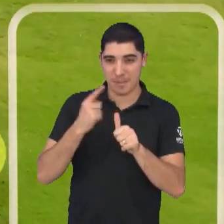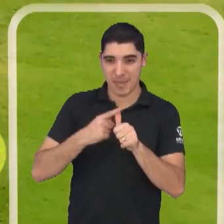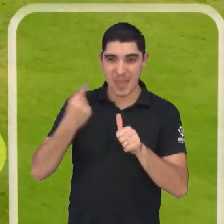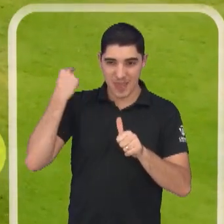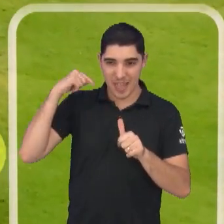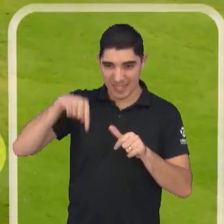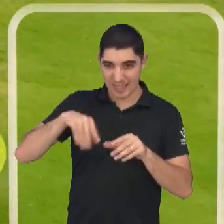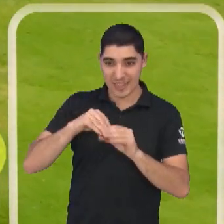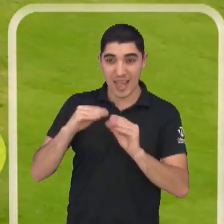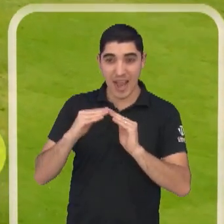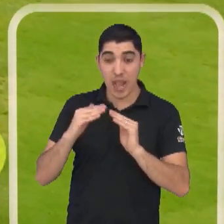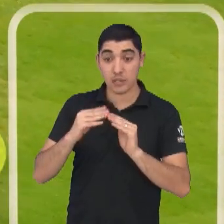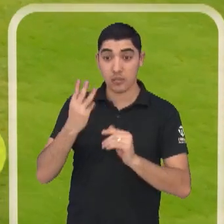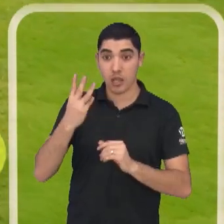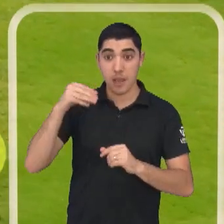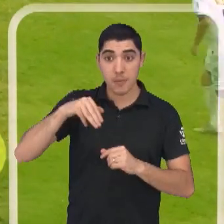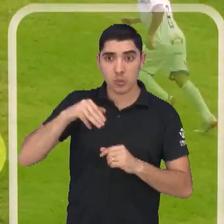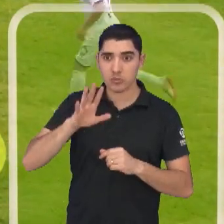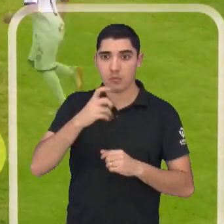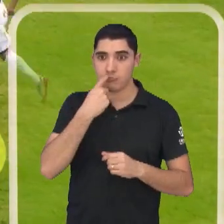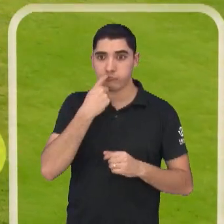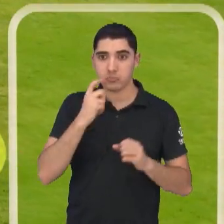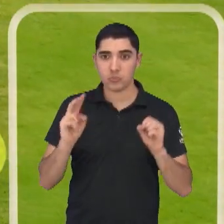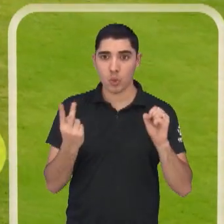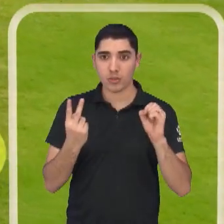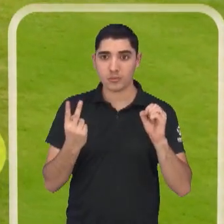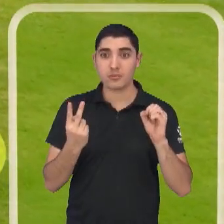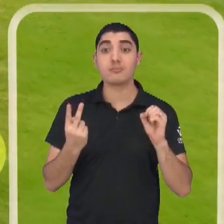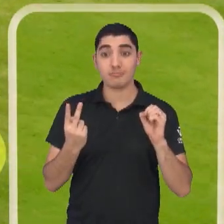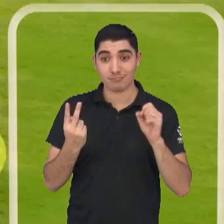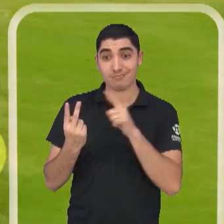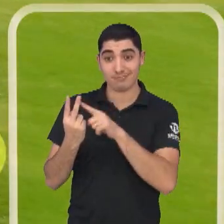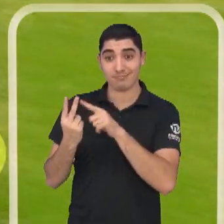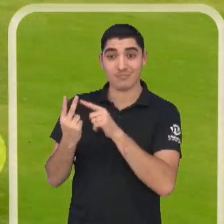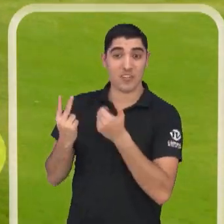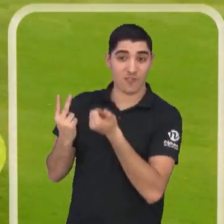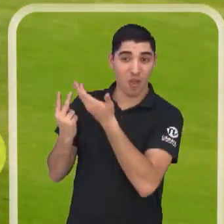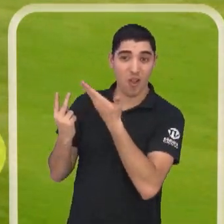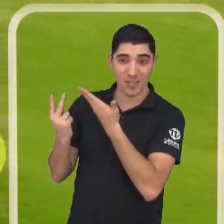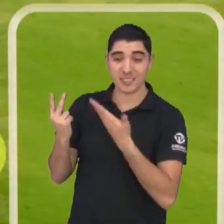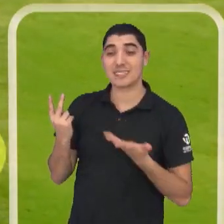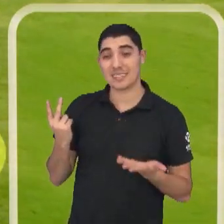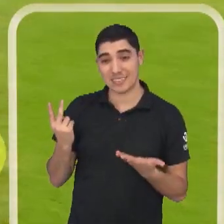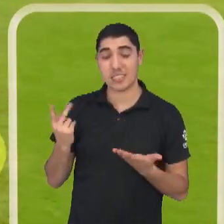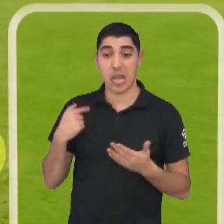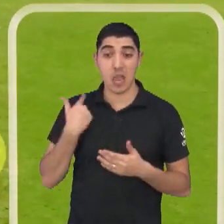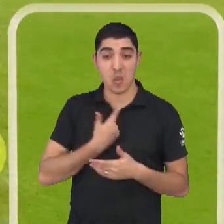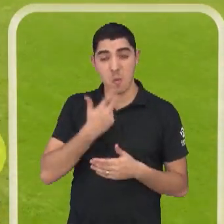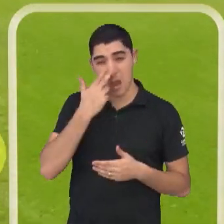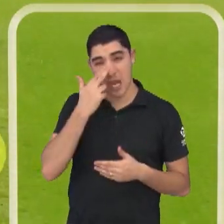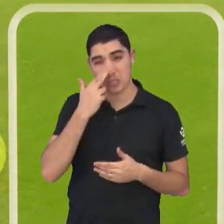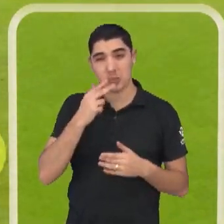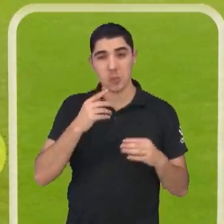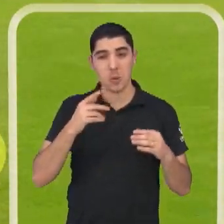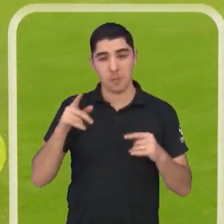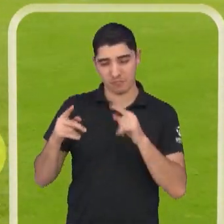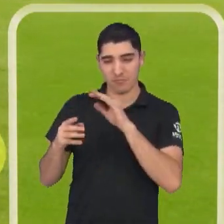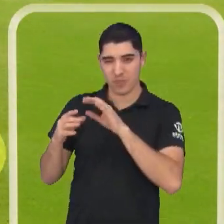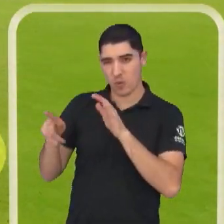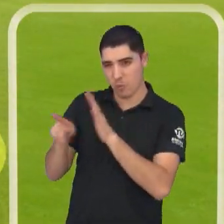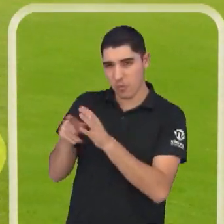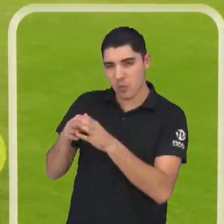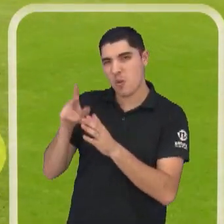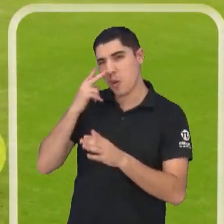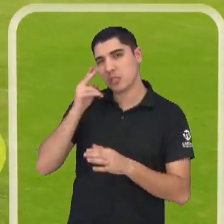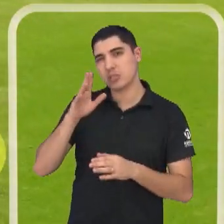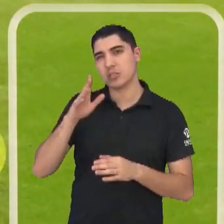em menos de três minutos dois a zero para o Bandeirante acho que o Bandeirante deve pelo menos segurar esse resultado aí eu acredito que apostaria numa Vitória